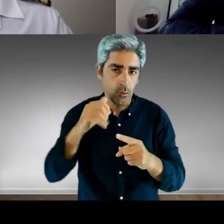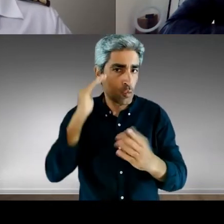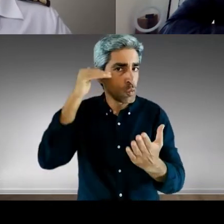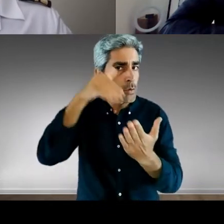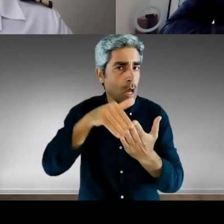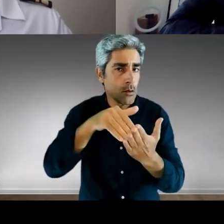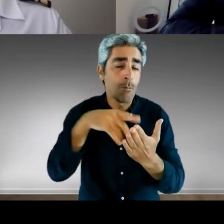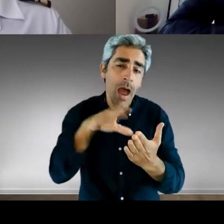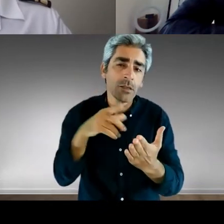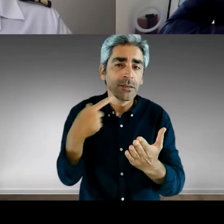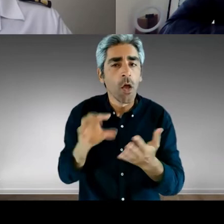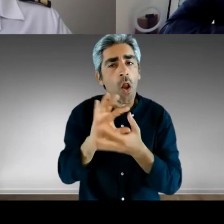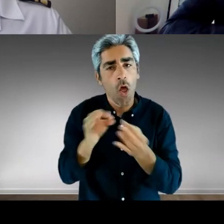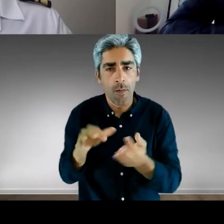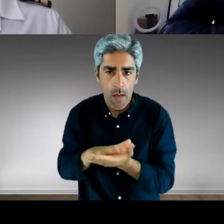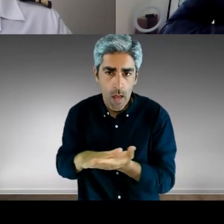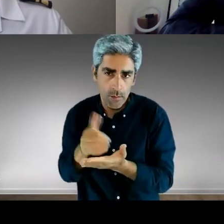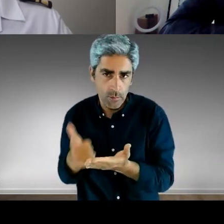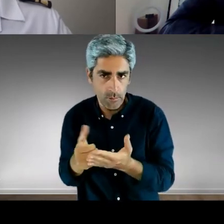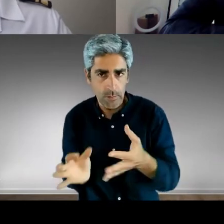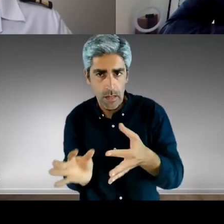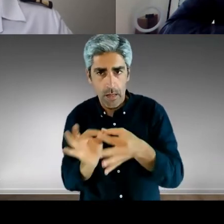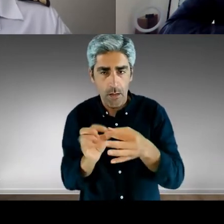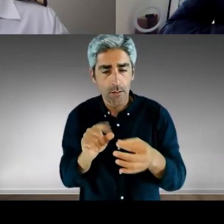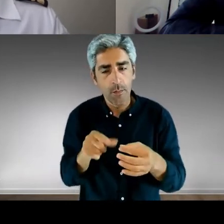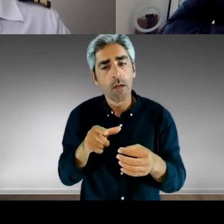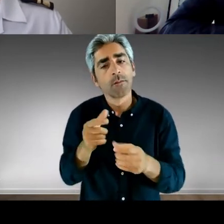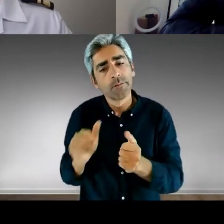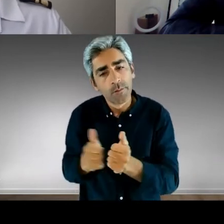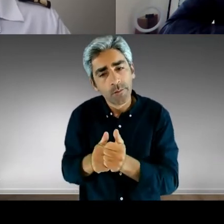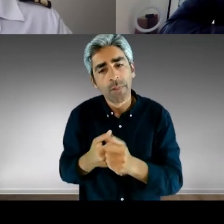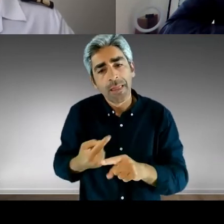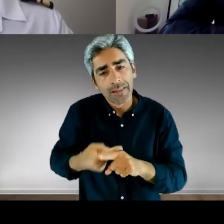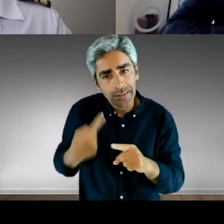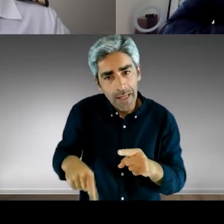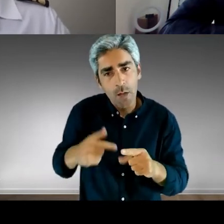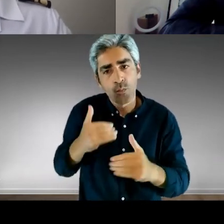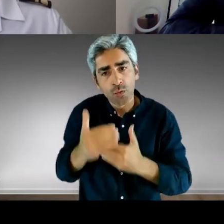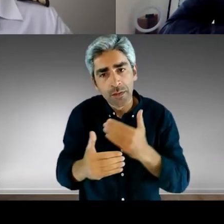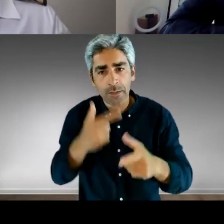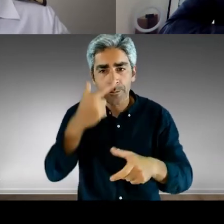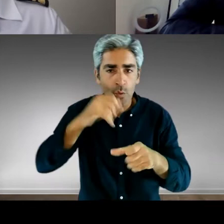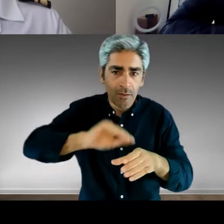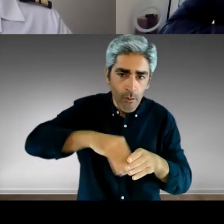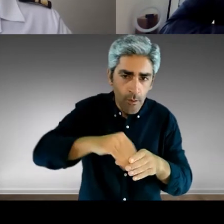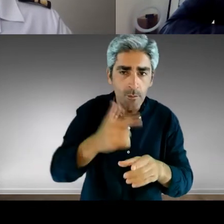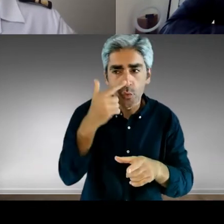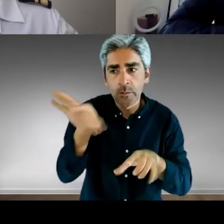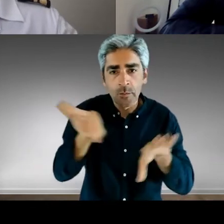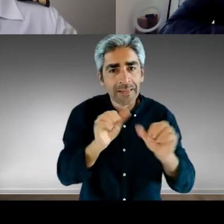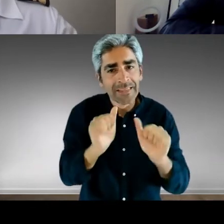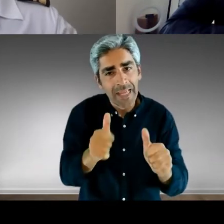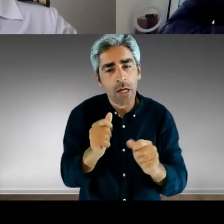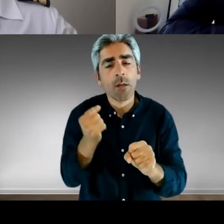mas acompanhado com um interesse genuíno nos processos e, sobretudo, nas pessoas, e no colocar as pessoas certas nas funções